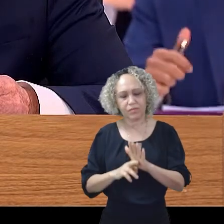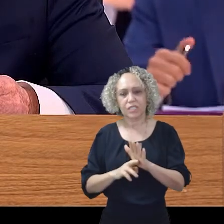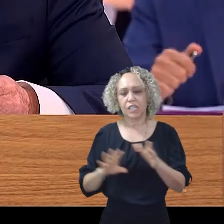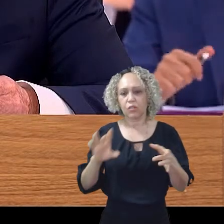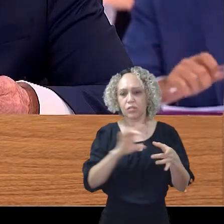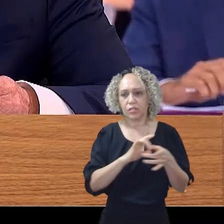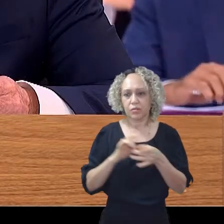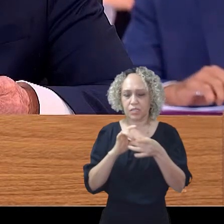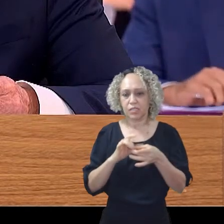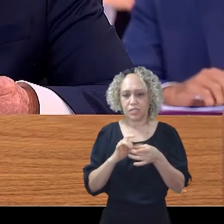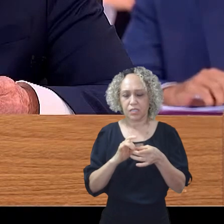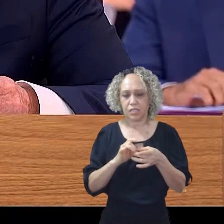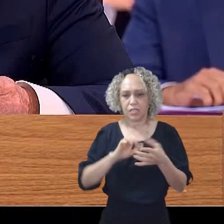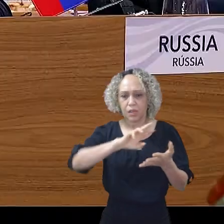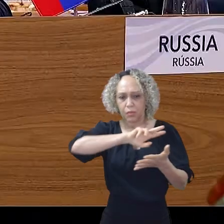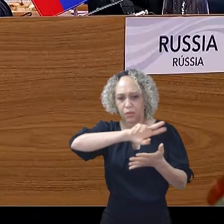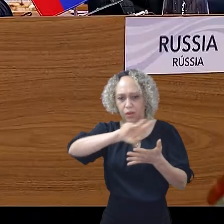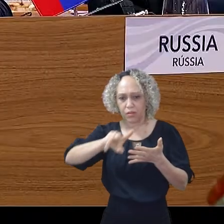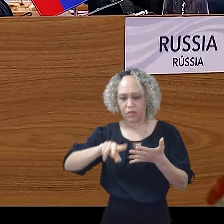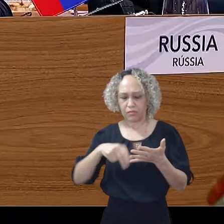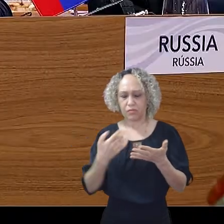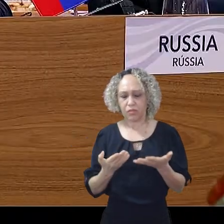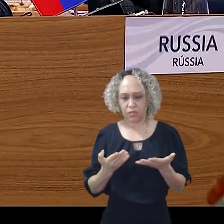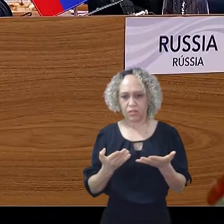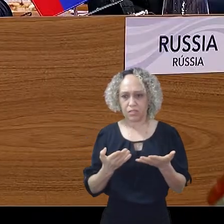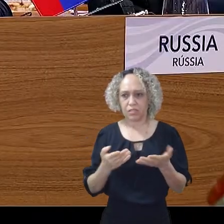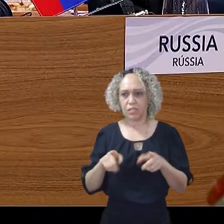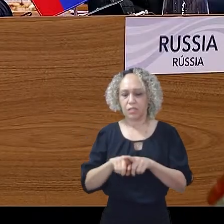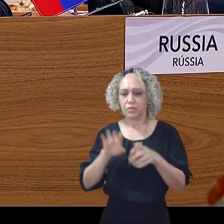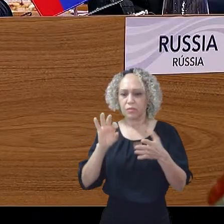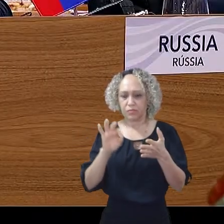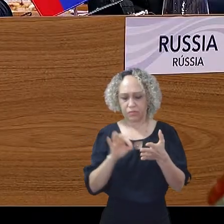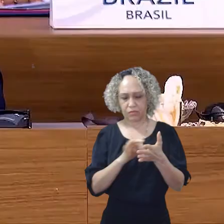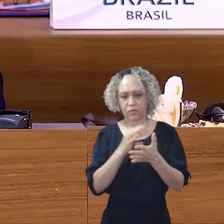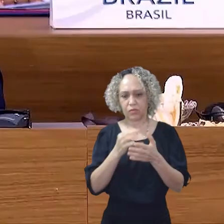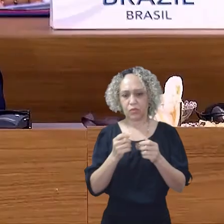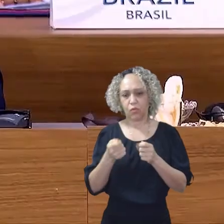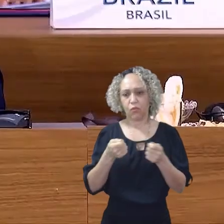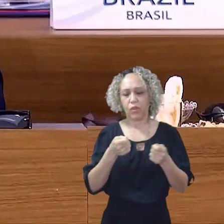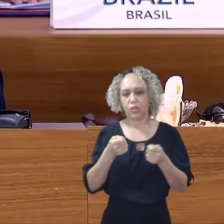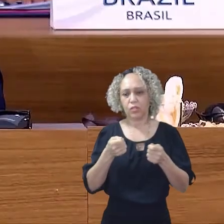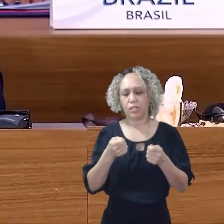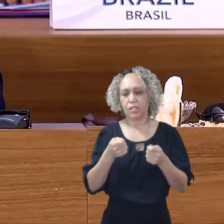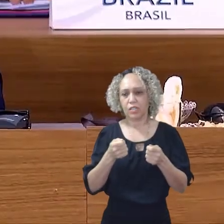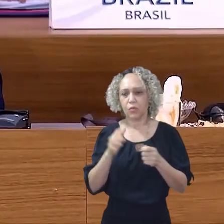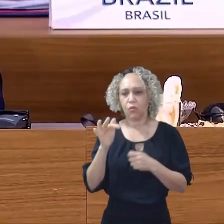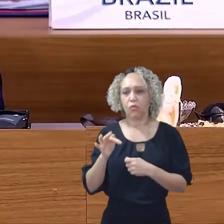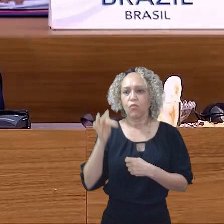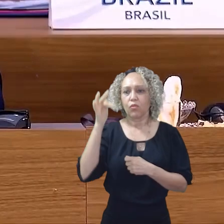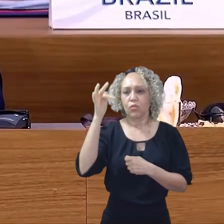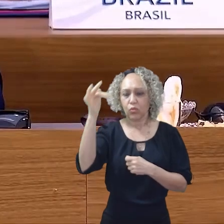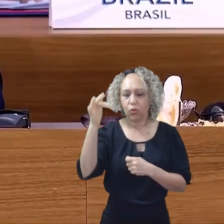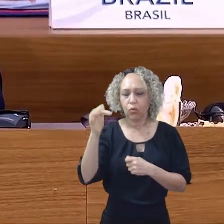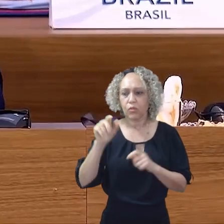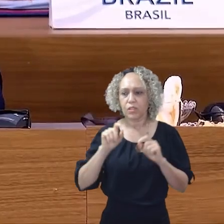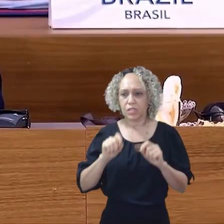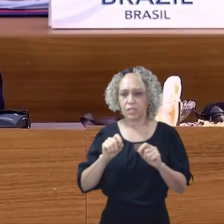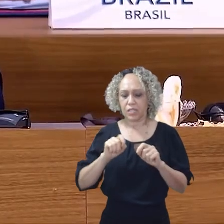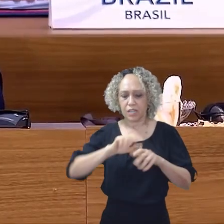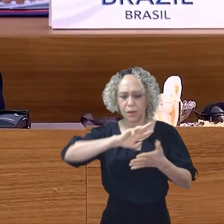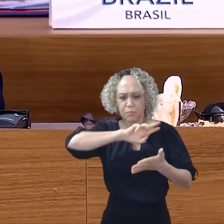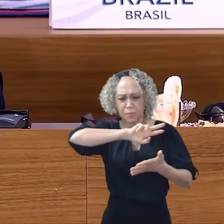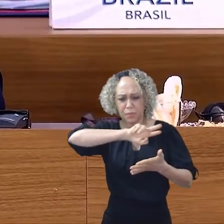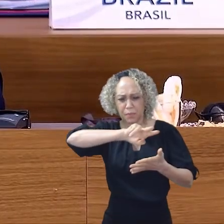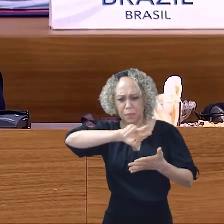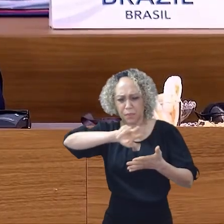mais representativas. A pluralidade de vozes funciona como vetor de equilíbrio. O